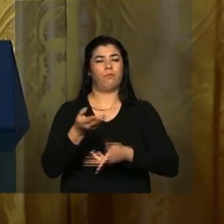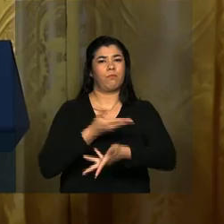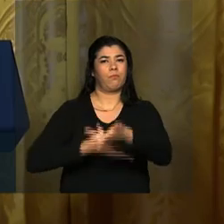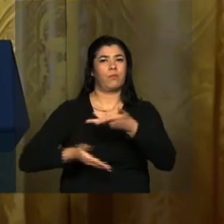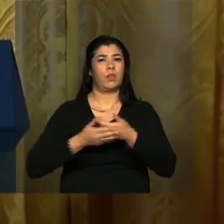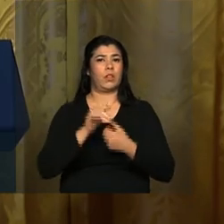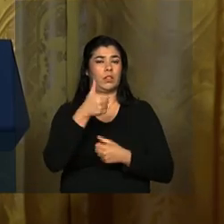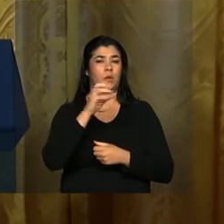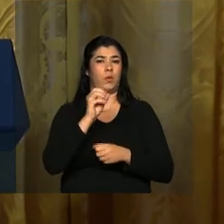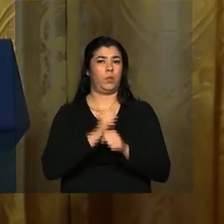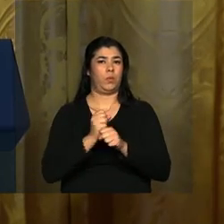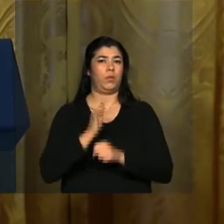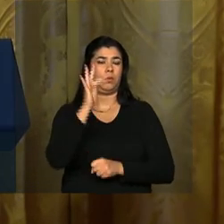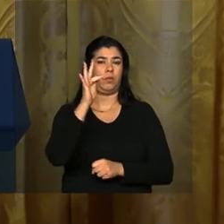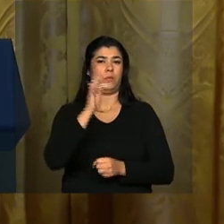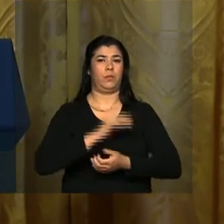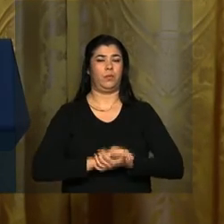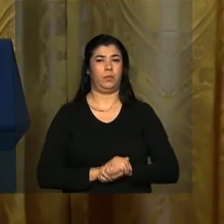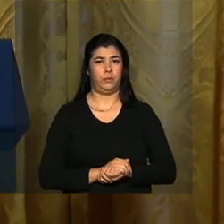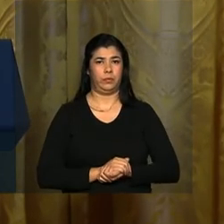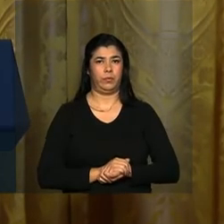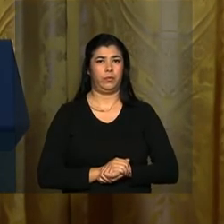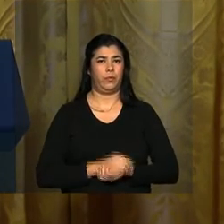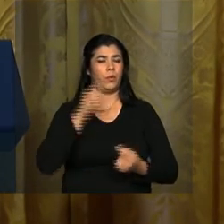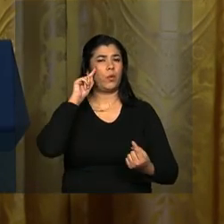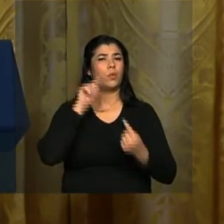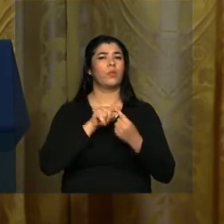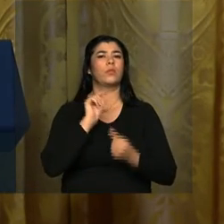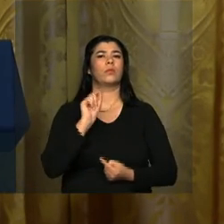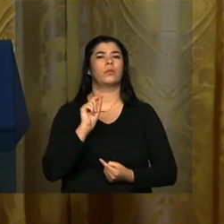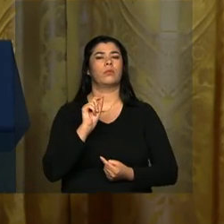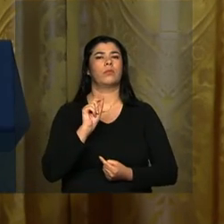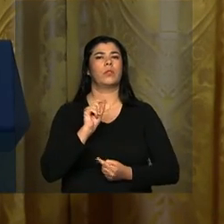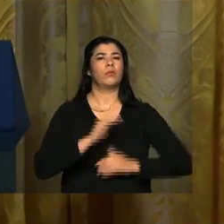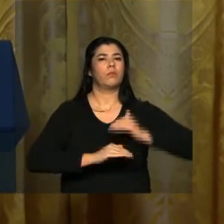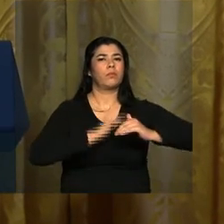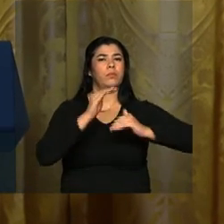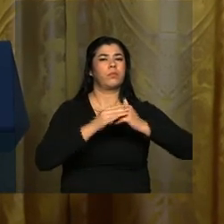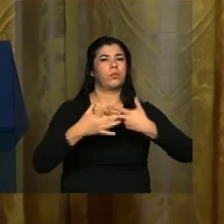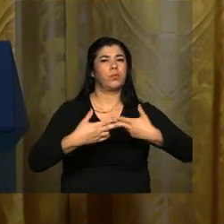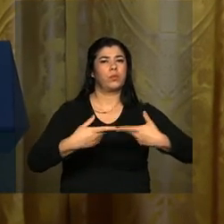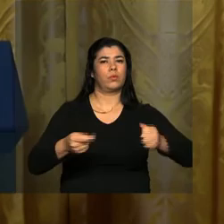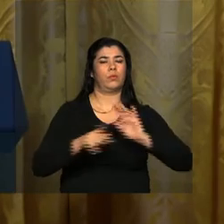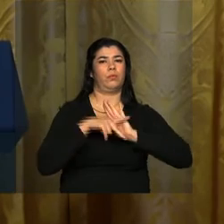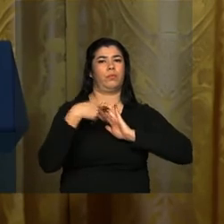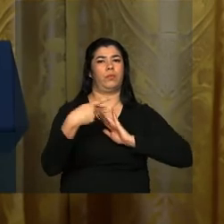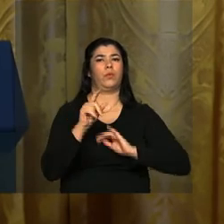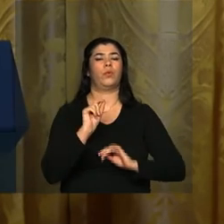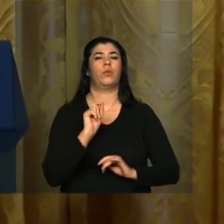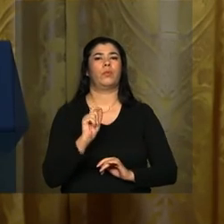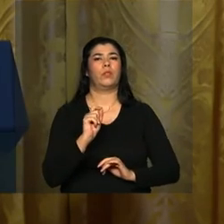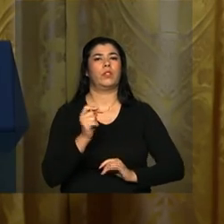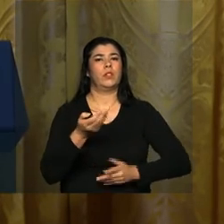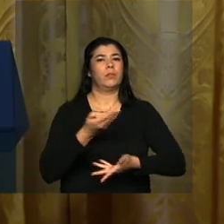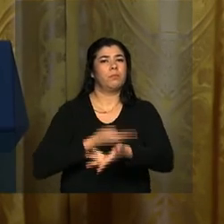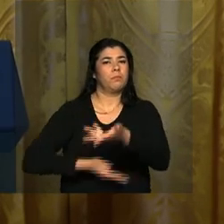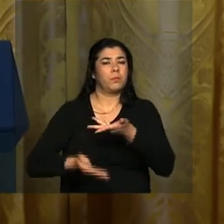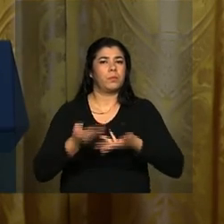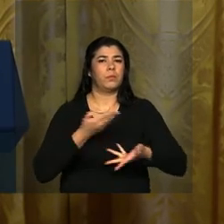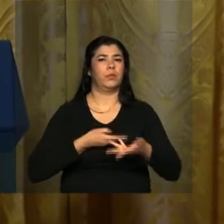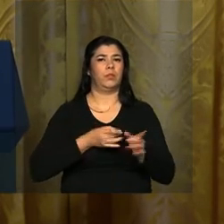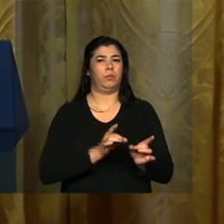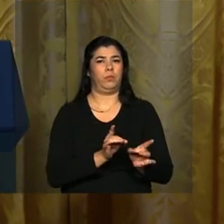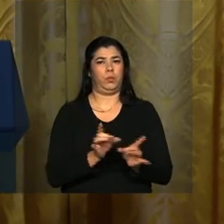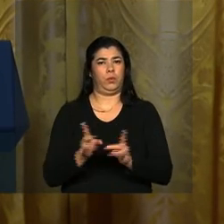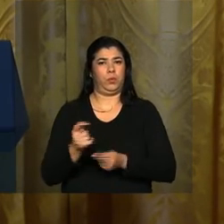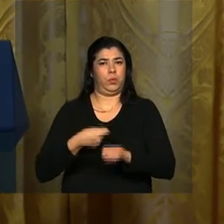década o objetivo é construir as condições para um relacionamento comercial